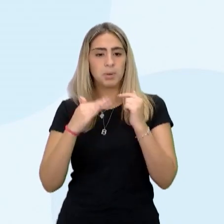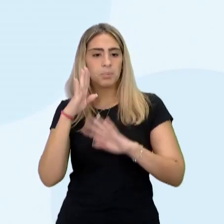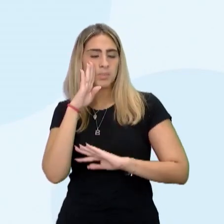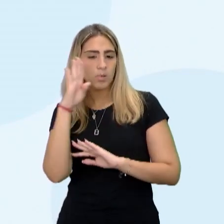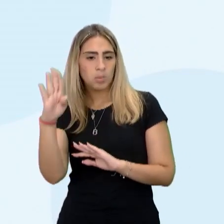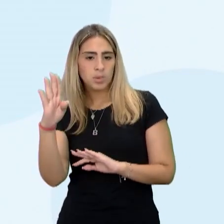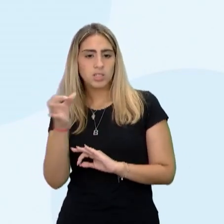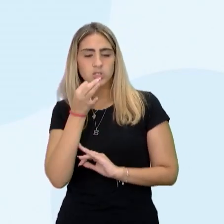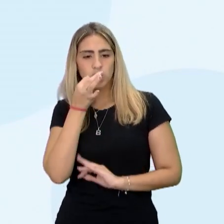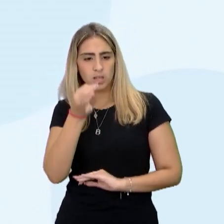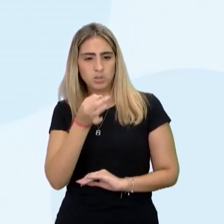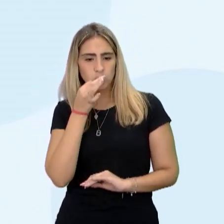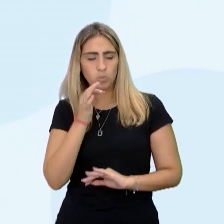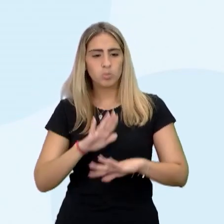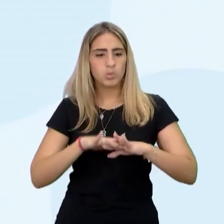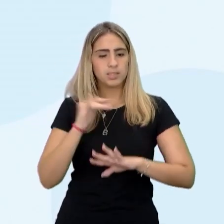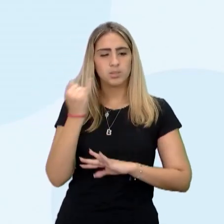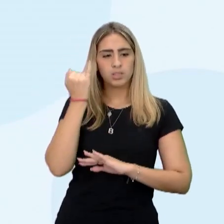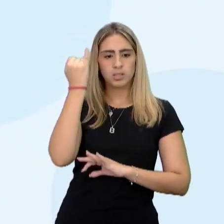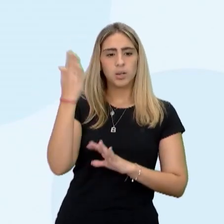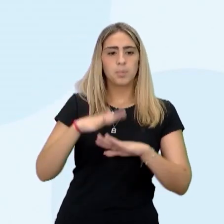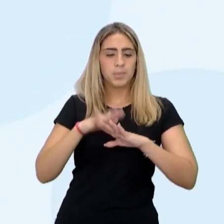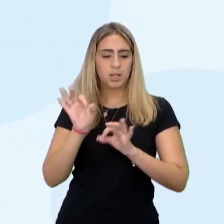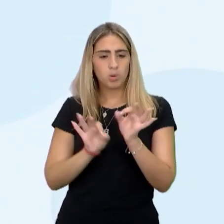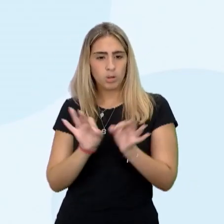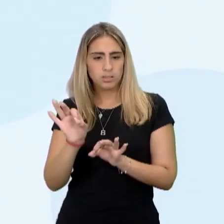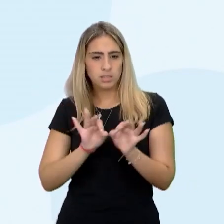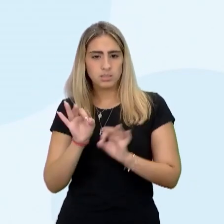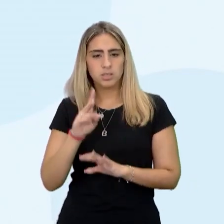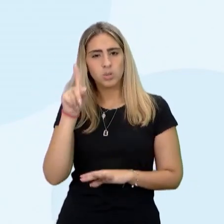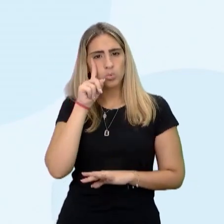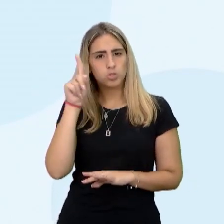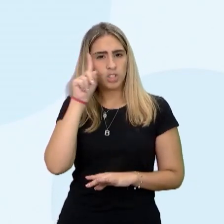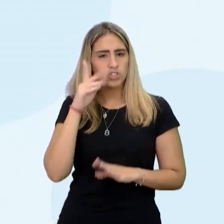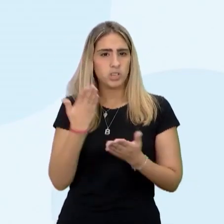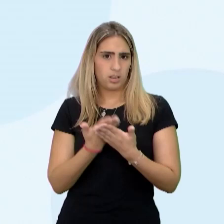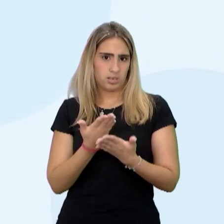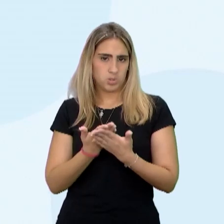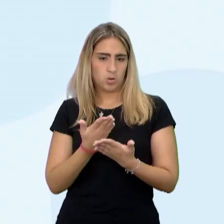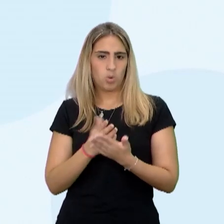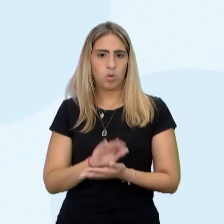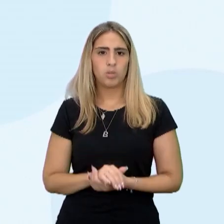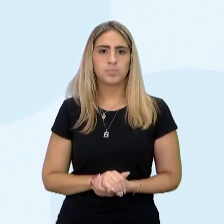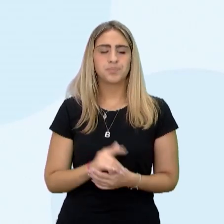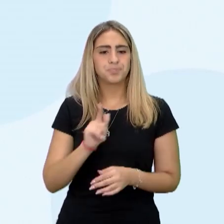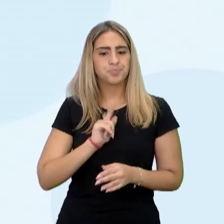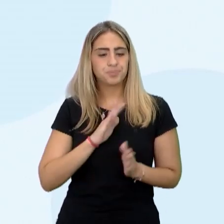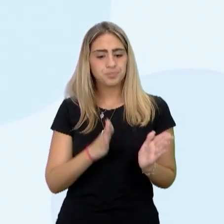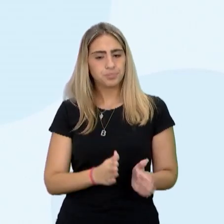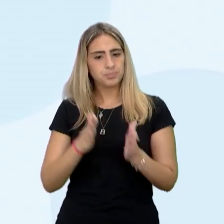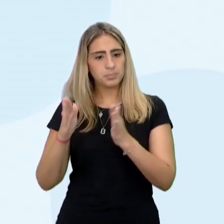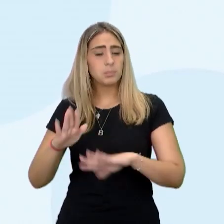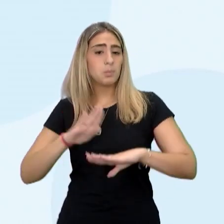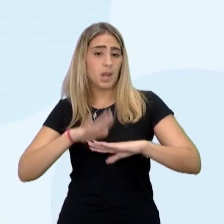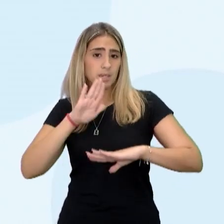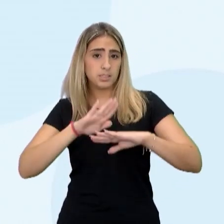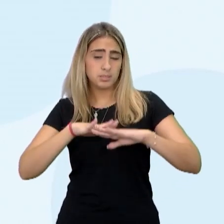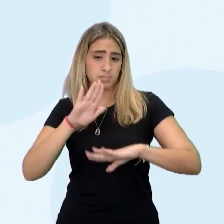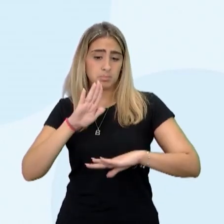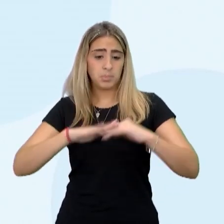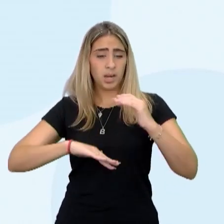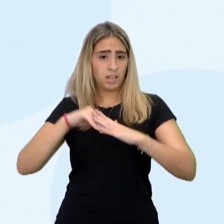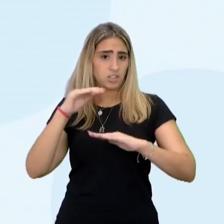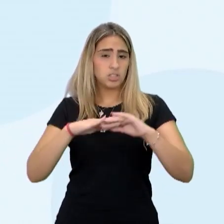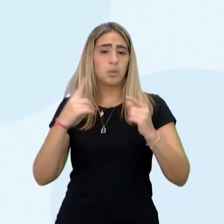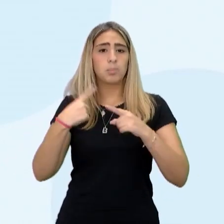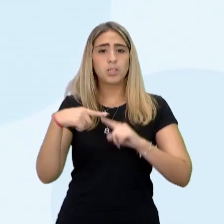assuntos relevantes para a organização do cotidiano da escola. Então, a gente vai para uma parte aí mais prática, né, do que a